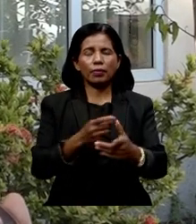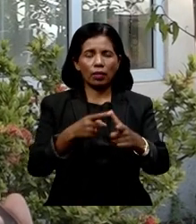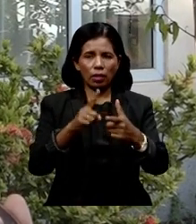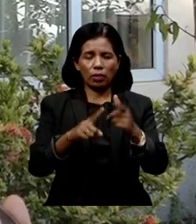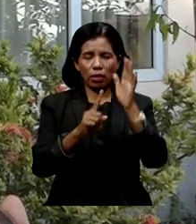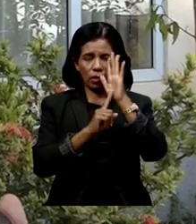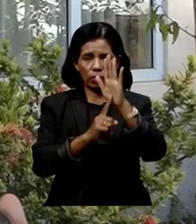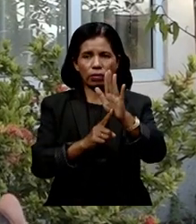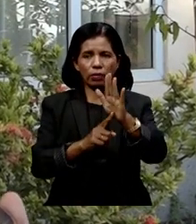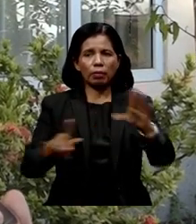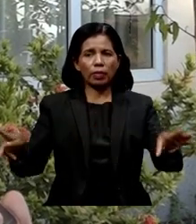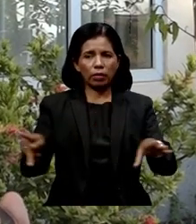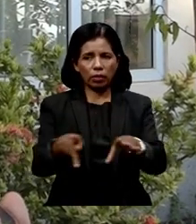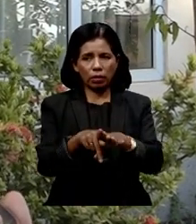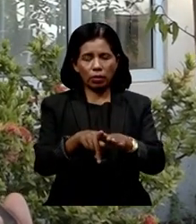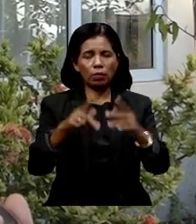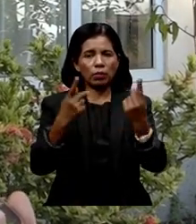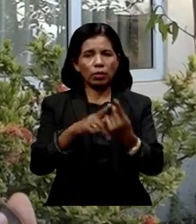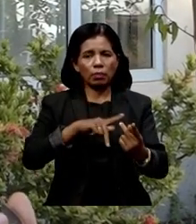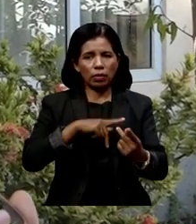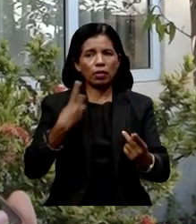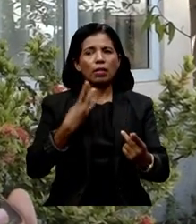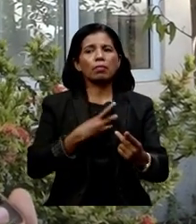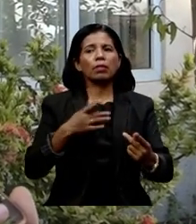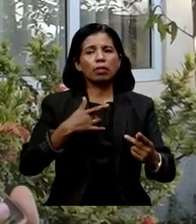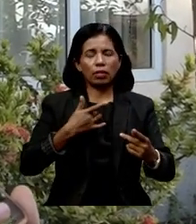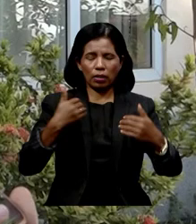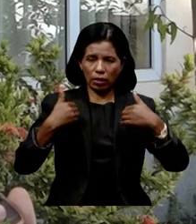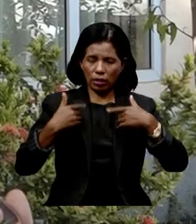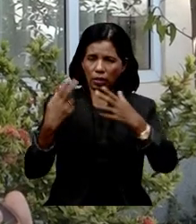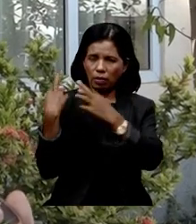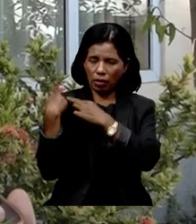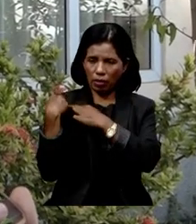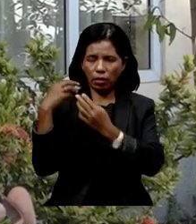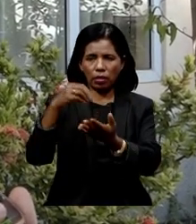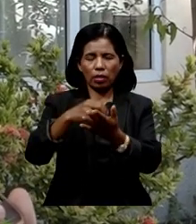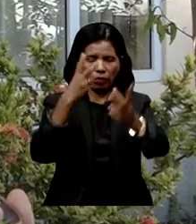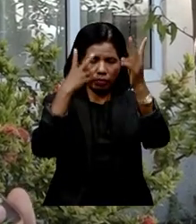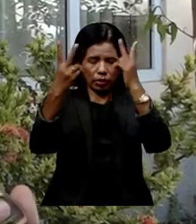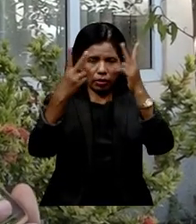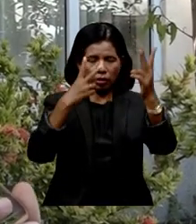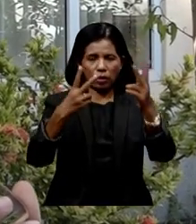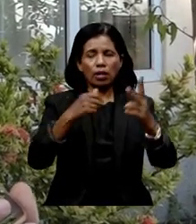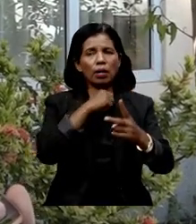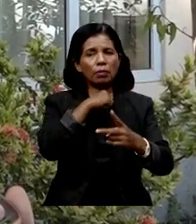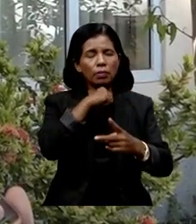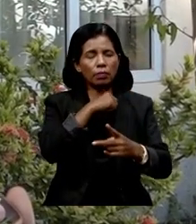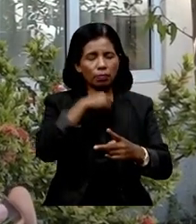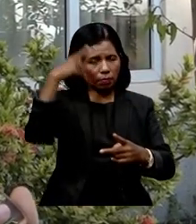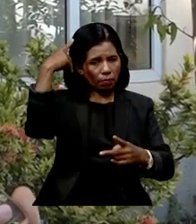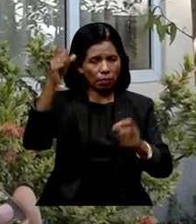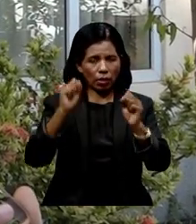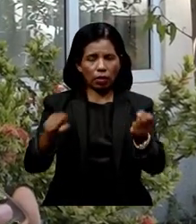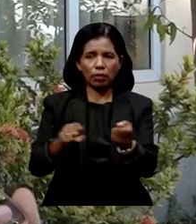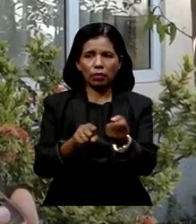tudo participação. O setor privado Nian, que está mesmo sente a responsabilidade para visitar sua santidade, né, no bele contribuir